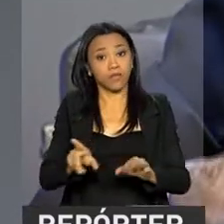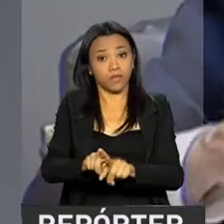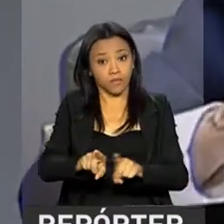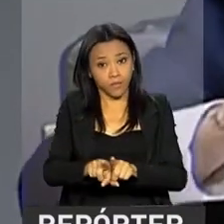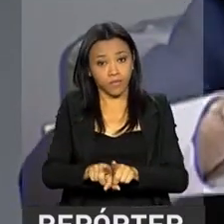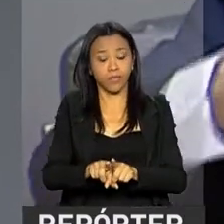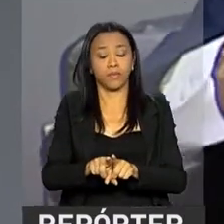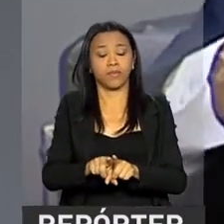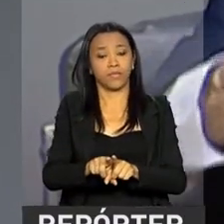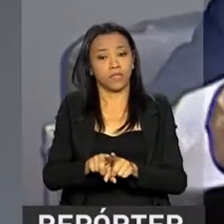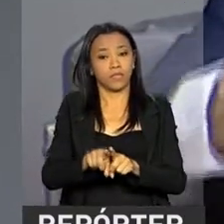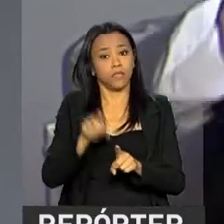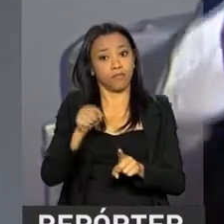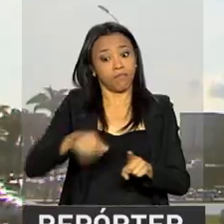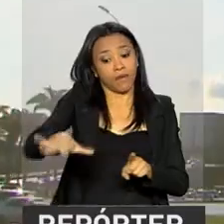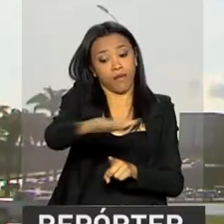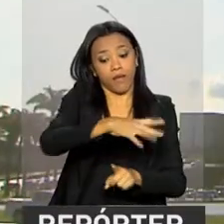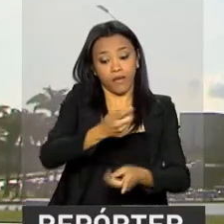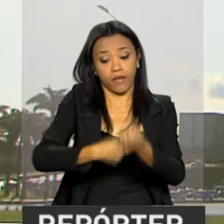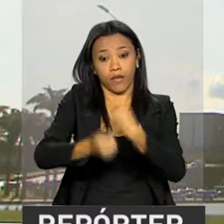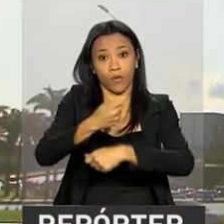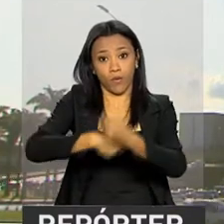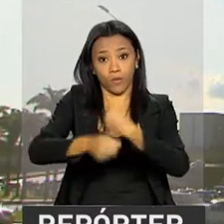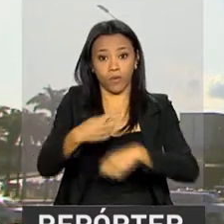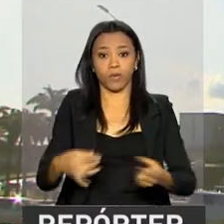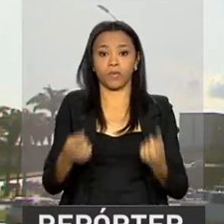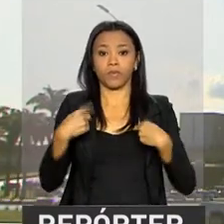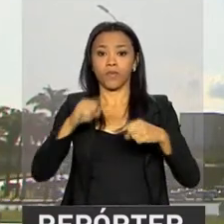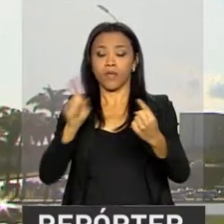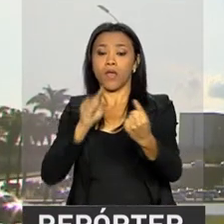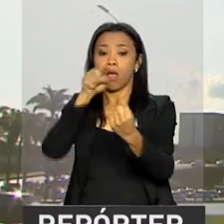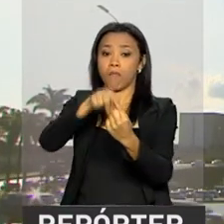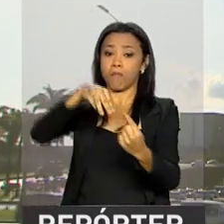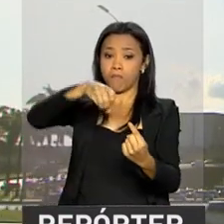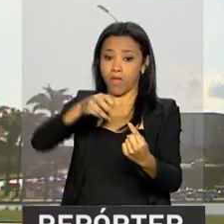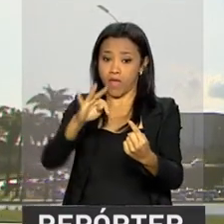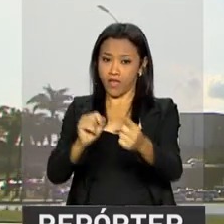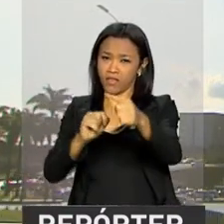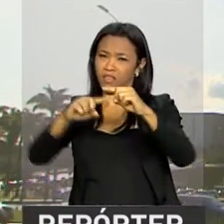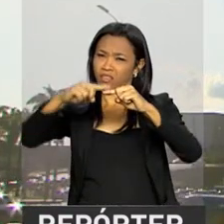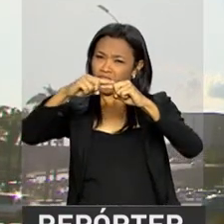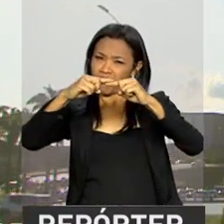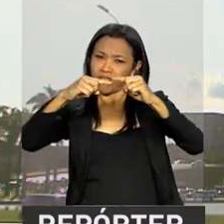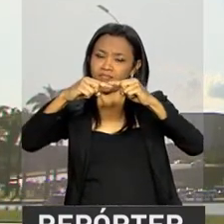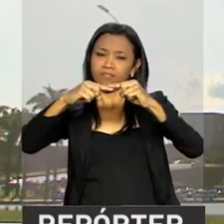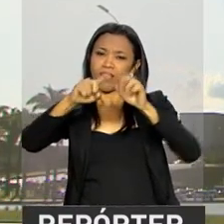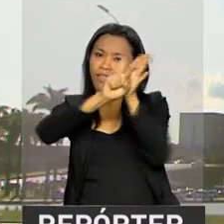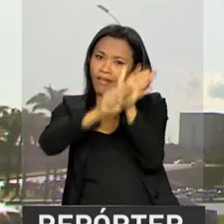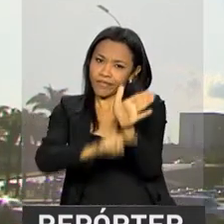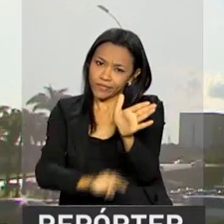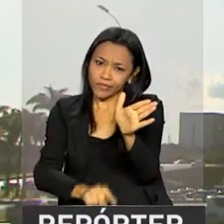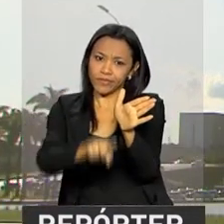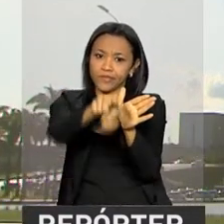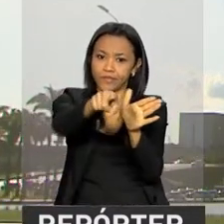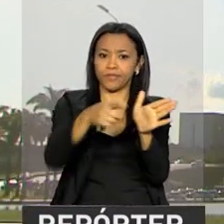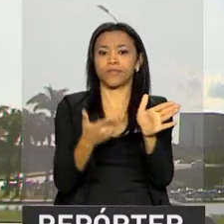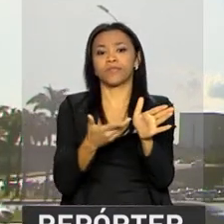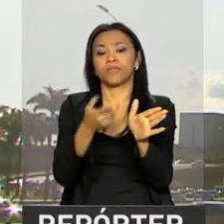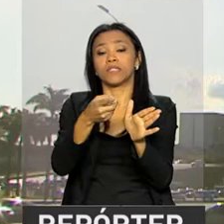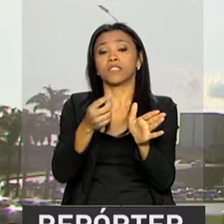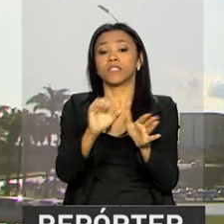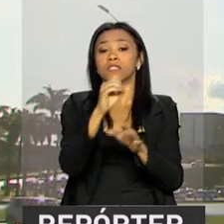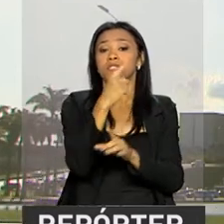também para a atividade econômica. A meta deste ano passou de um saldo negativo, despesas maiores do que receitas,